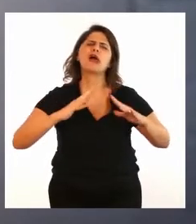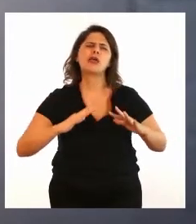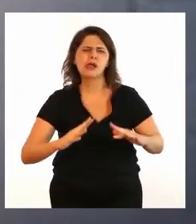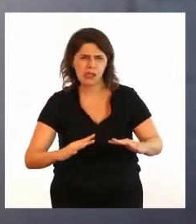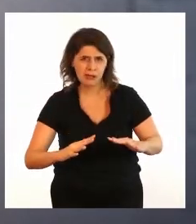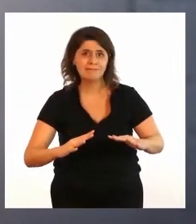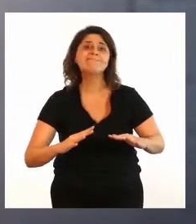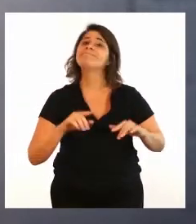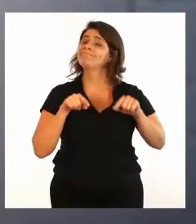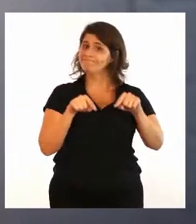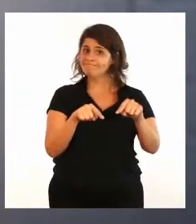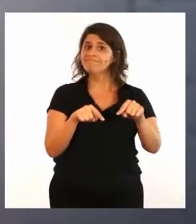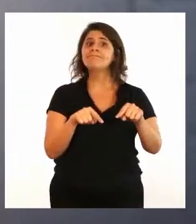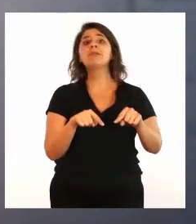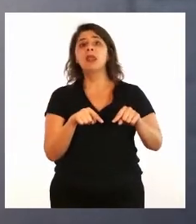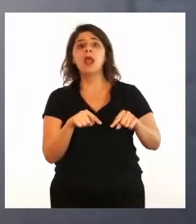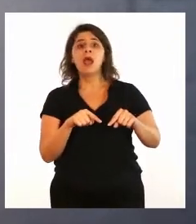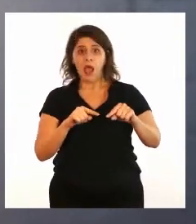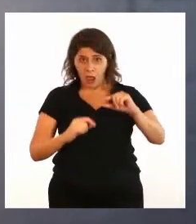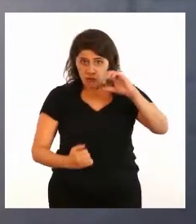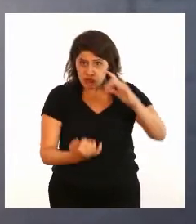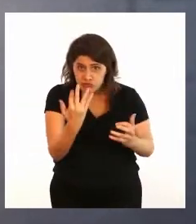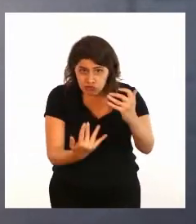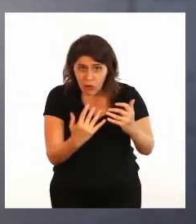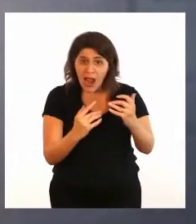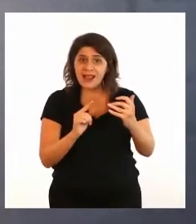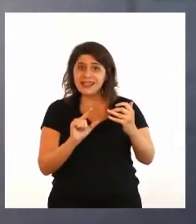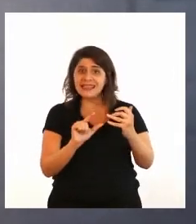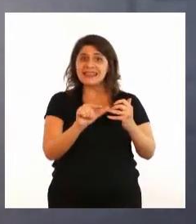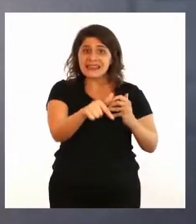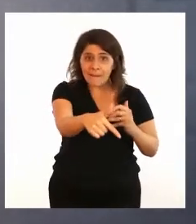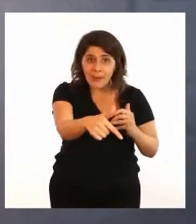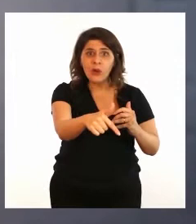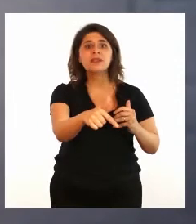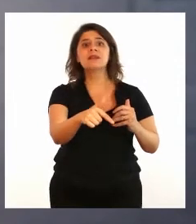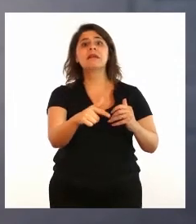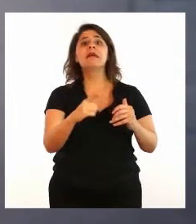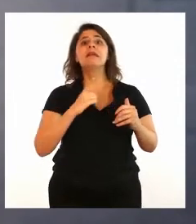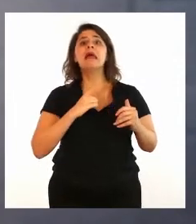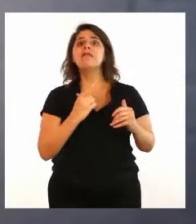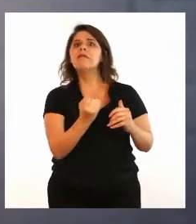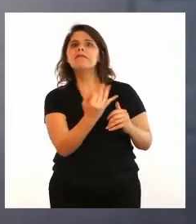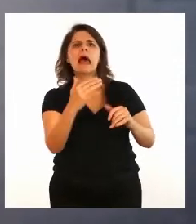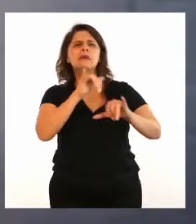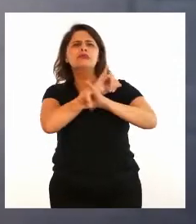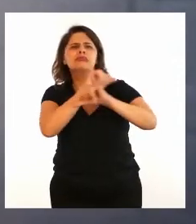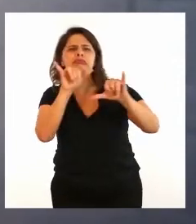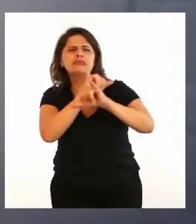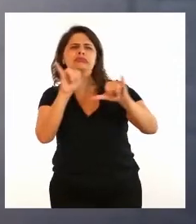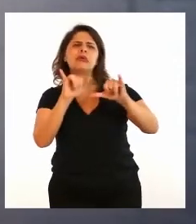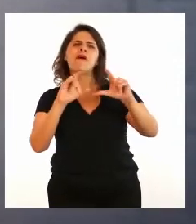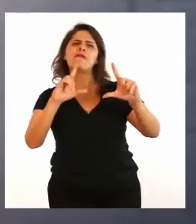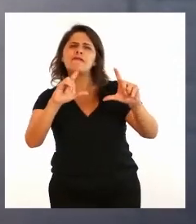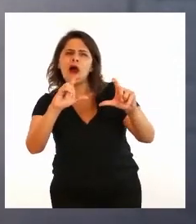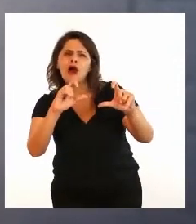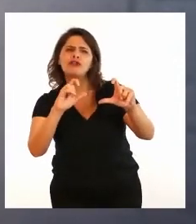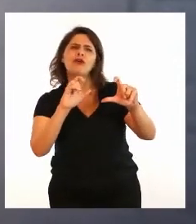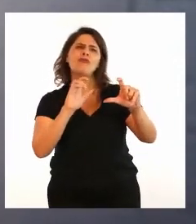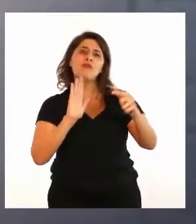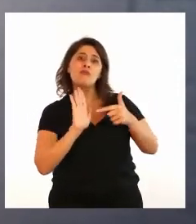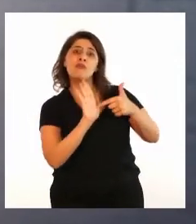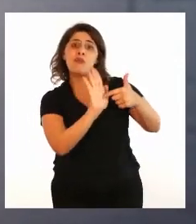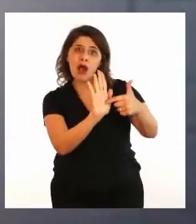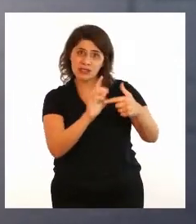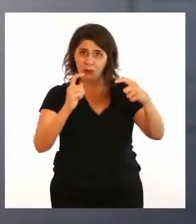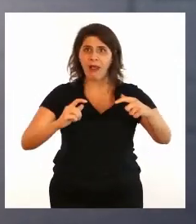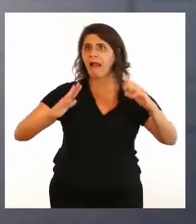incêndio, nos dias que sucederam, circulou na imprensa um conjunto de imagens dos escombros, do que restou